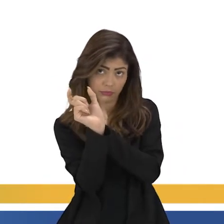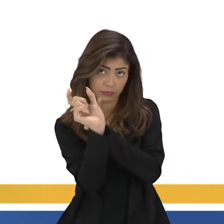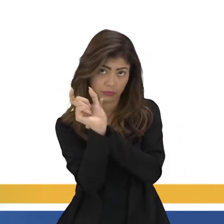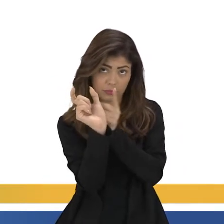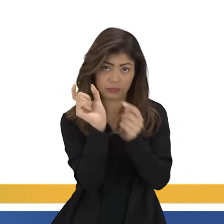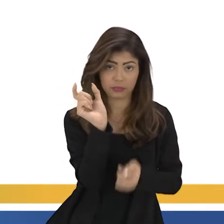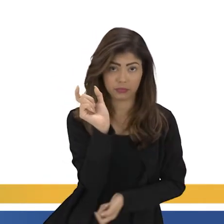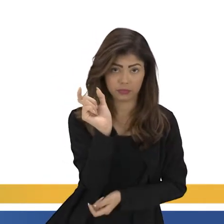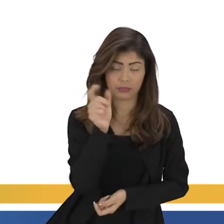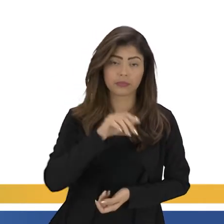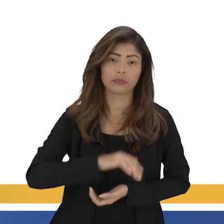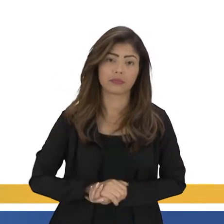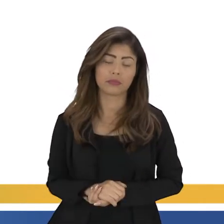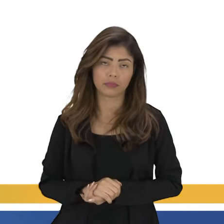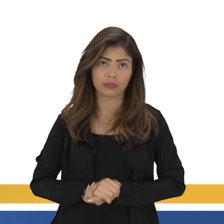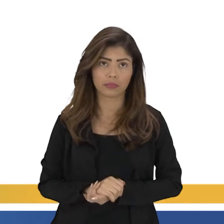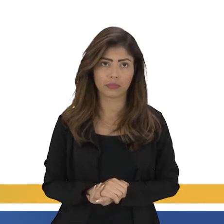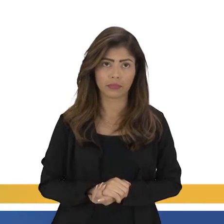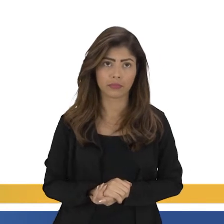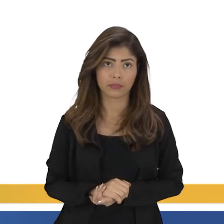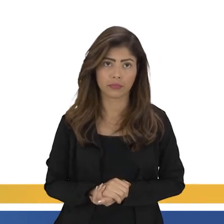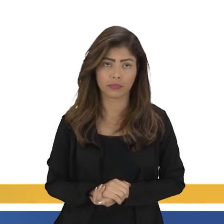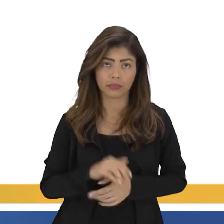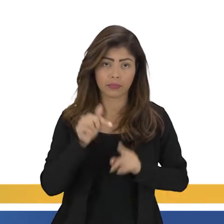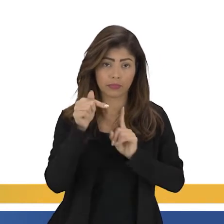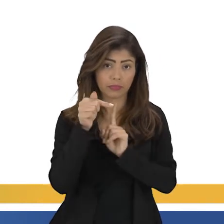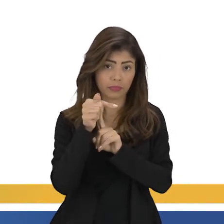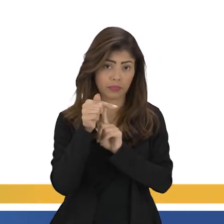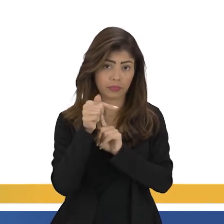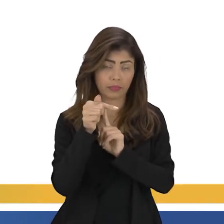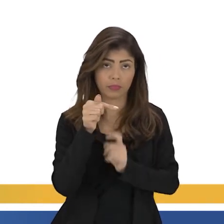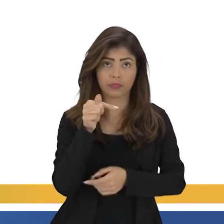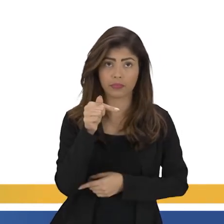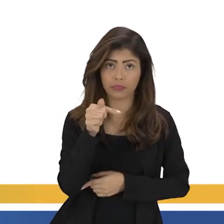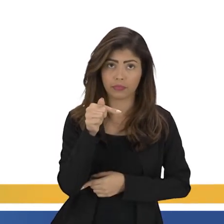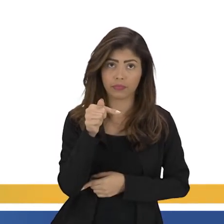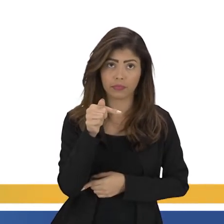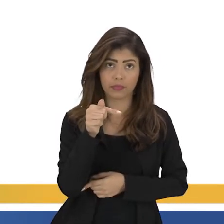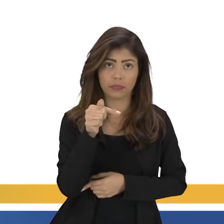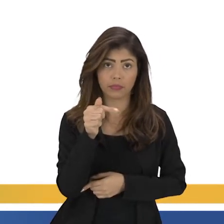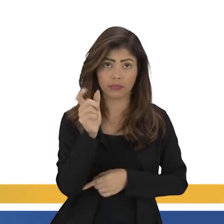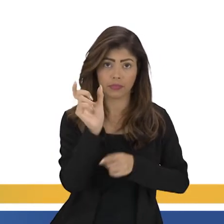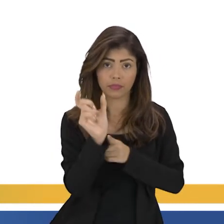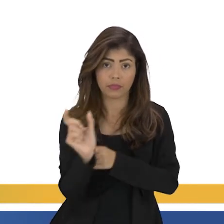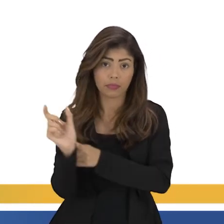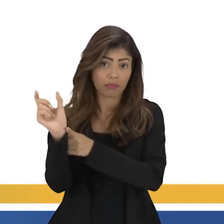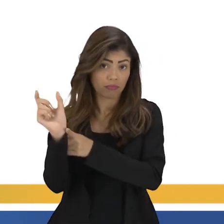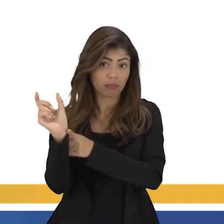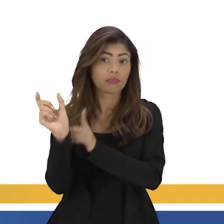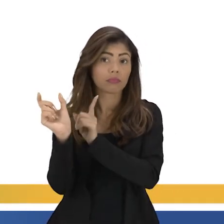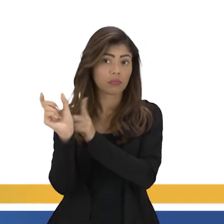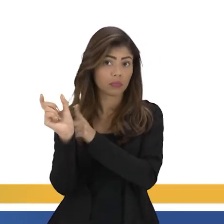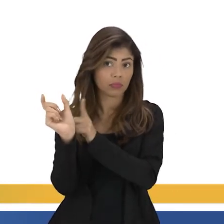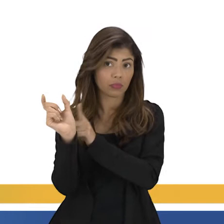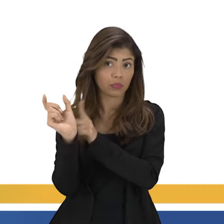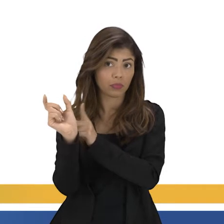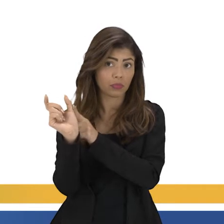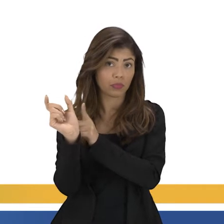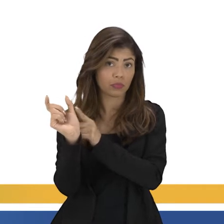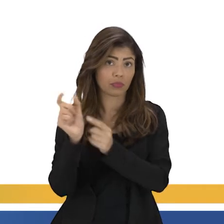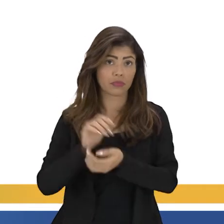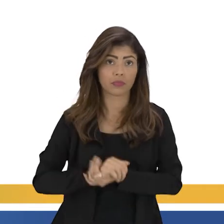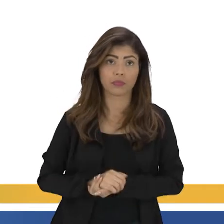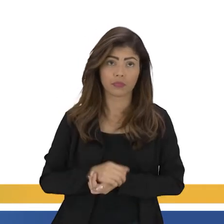desde los 4 años. 7. No encuentro el control, espacio.